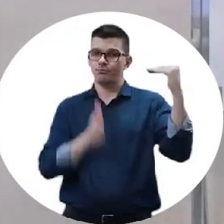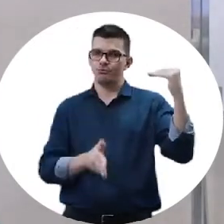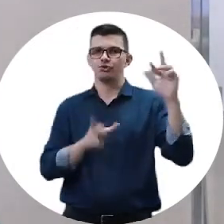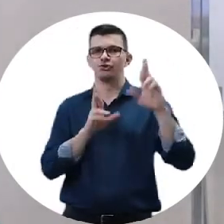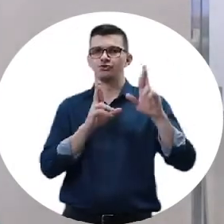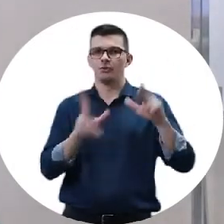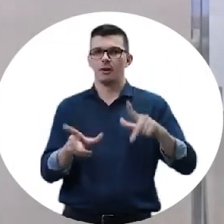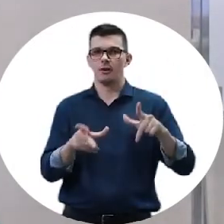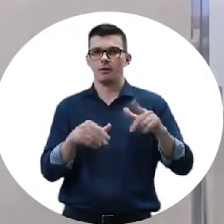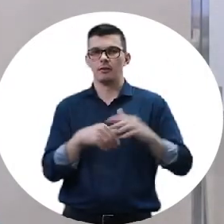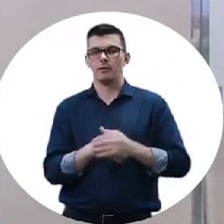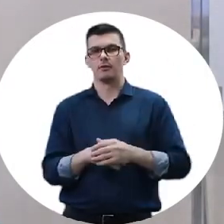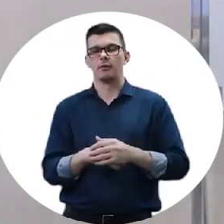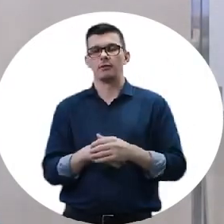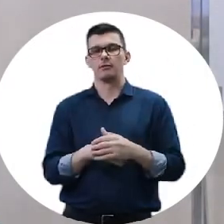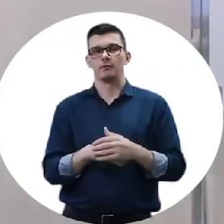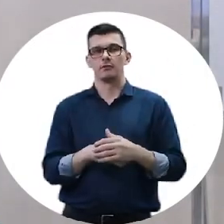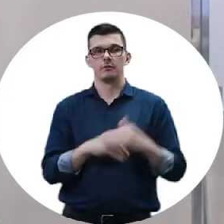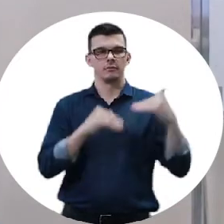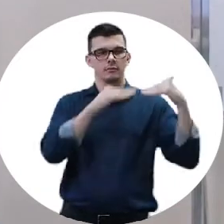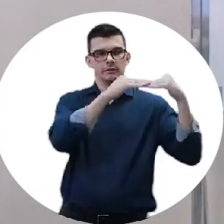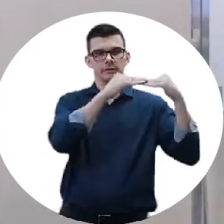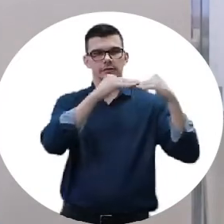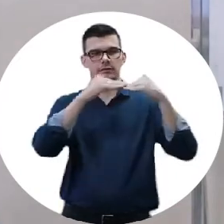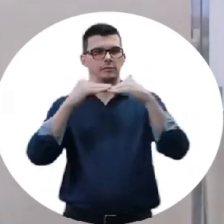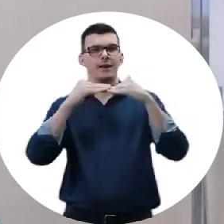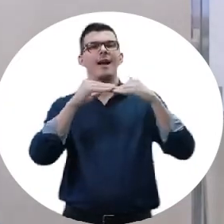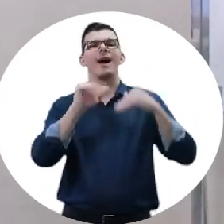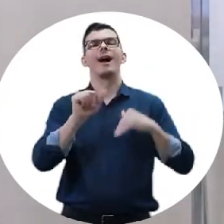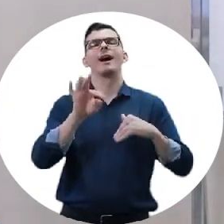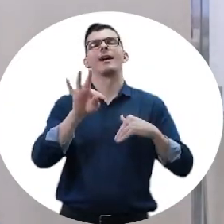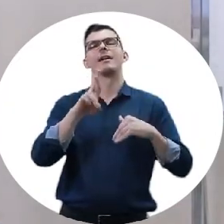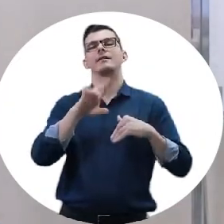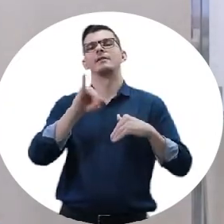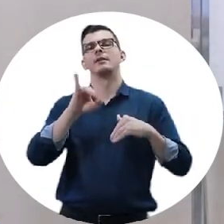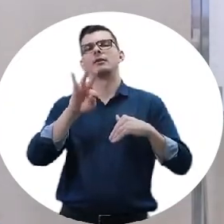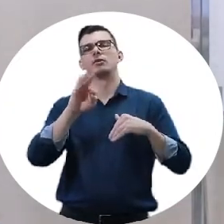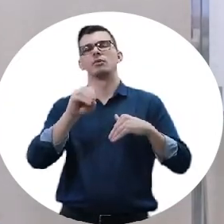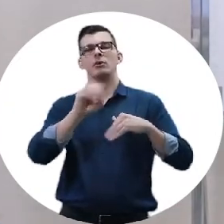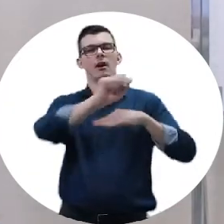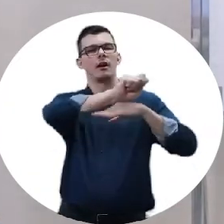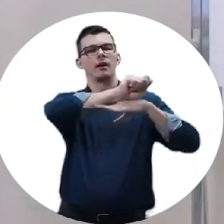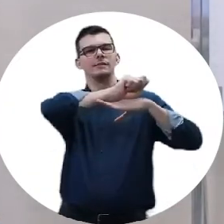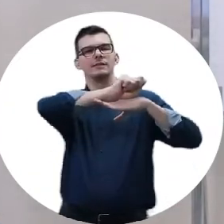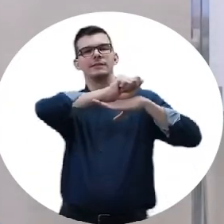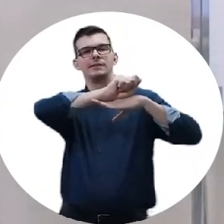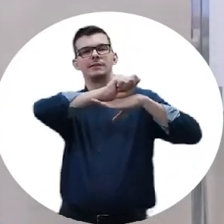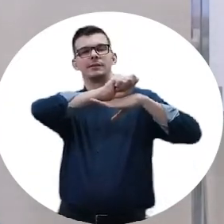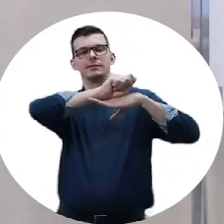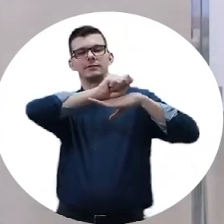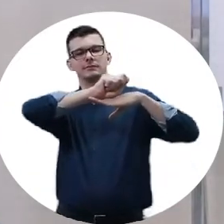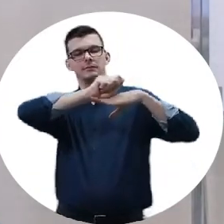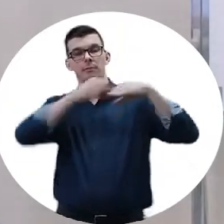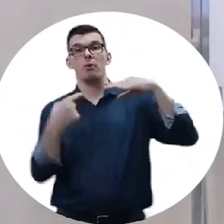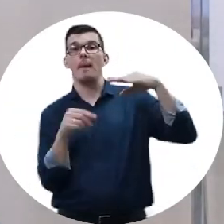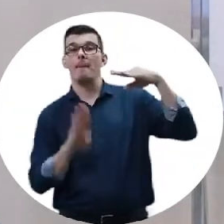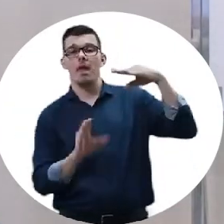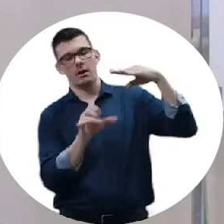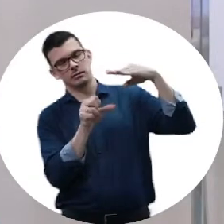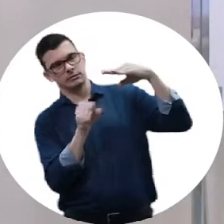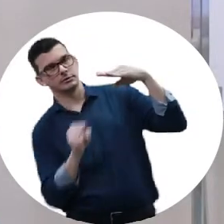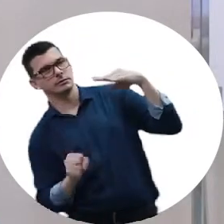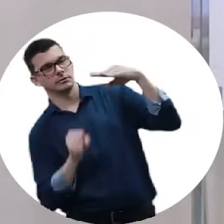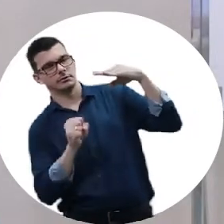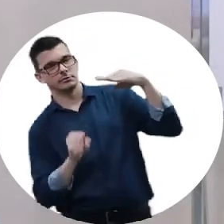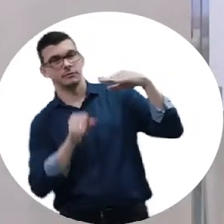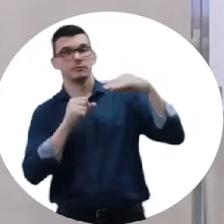vai descer. É o atrito que queria segurar. Então, a pergunta é o seguinte. Quanto vale a aceleração? Quanto vale a tração na